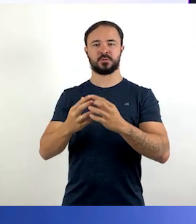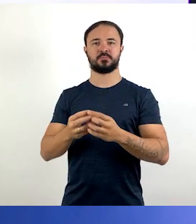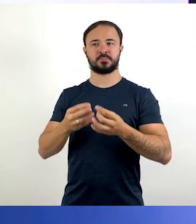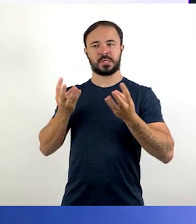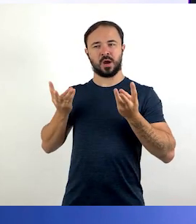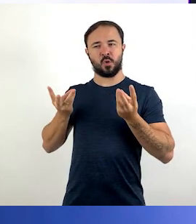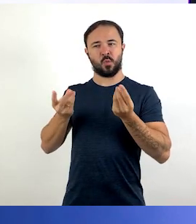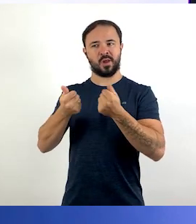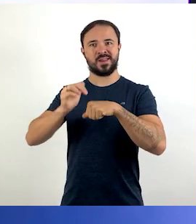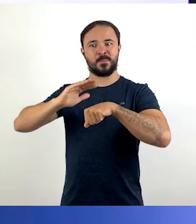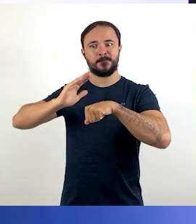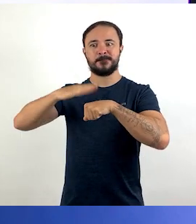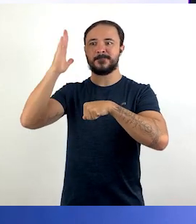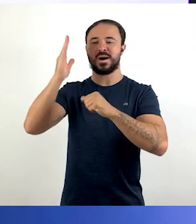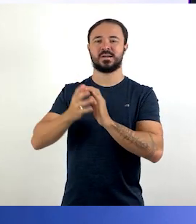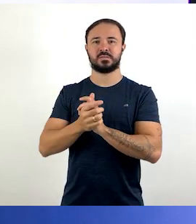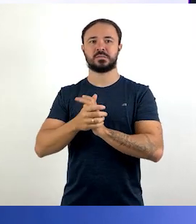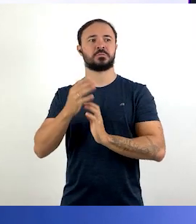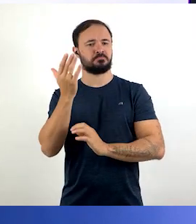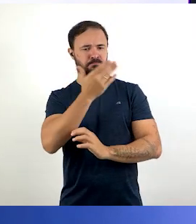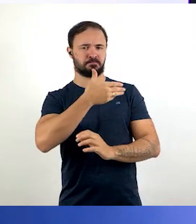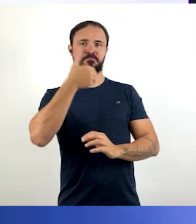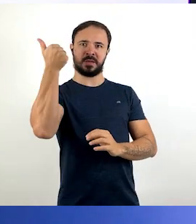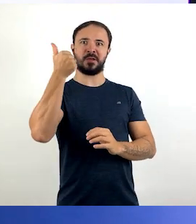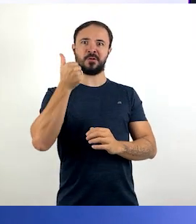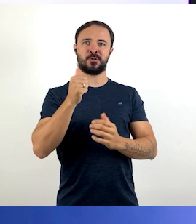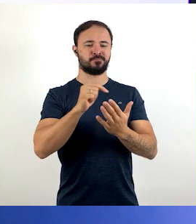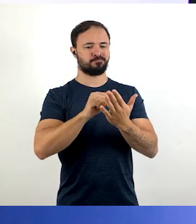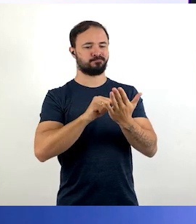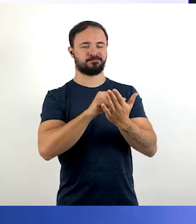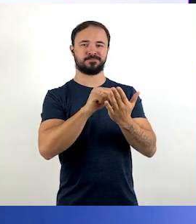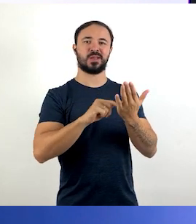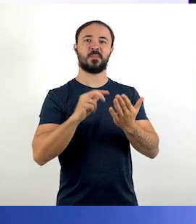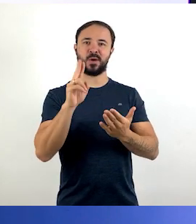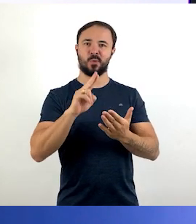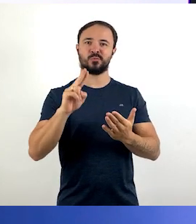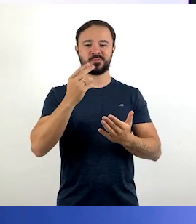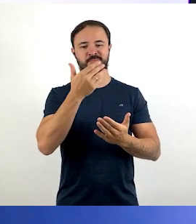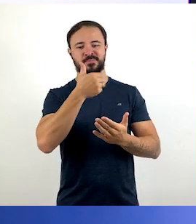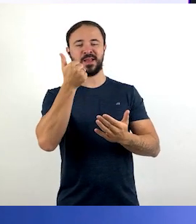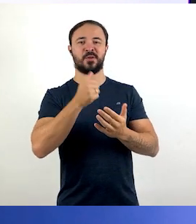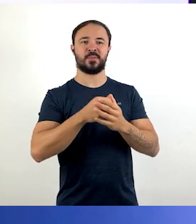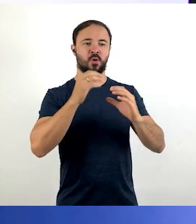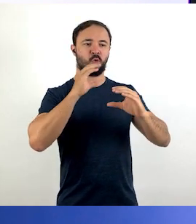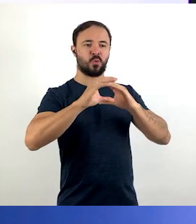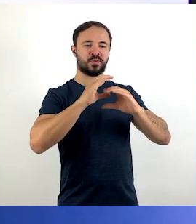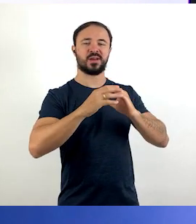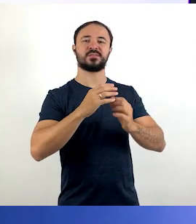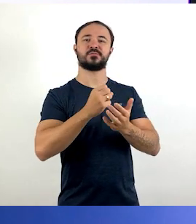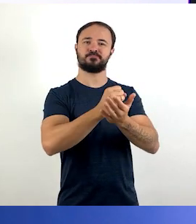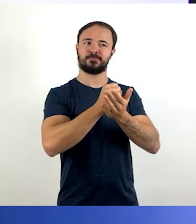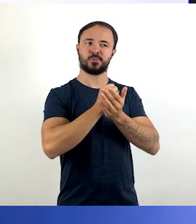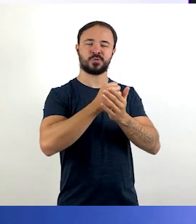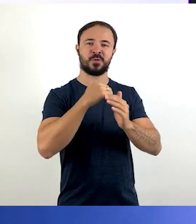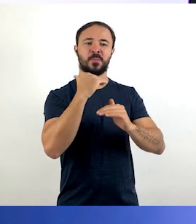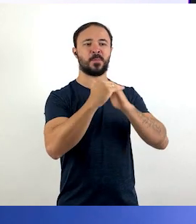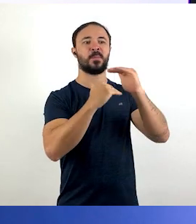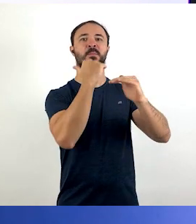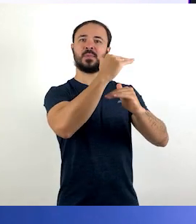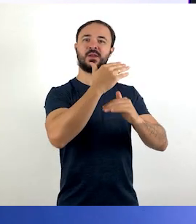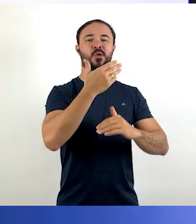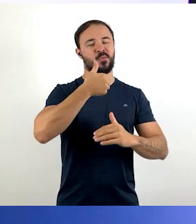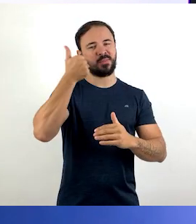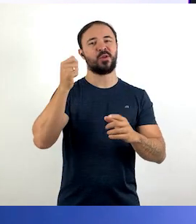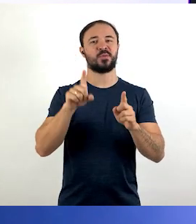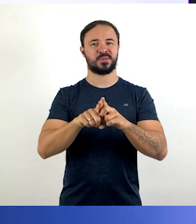mais eficientes, esquentassem menos e permitir com que a autonomia da nossa comunicação fosse maior. Lembrando